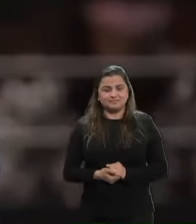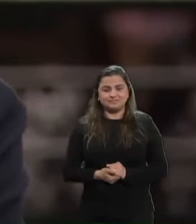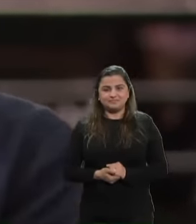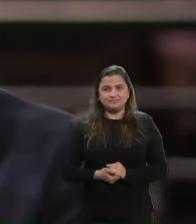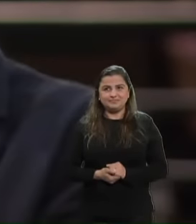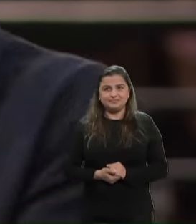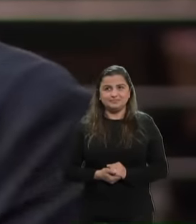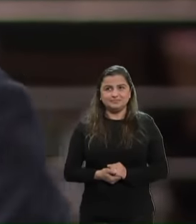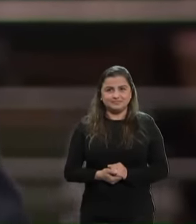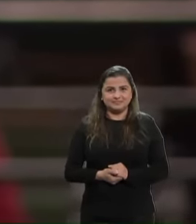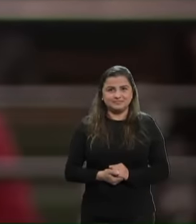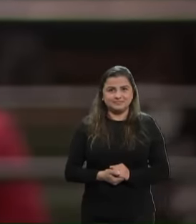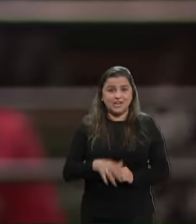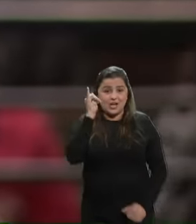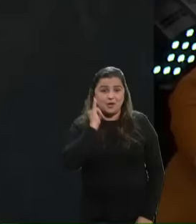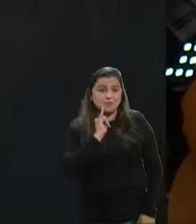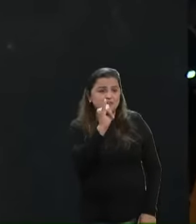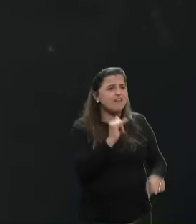Quando é tua vez, te pula.